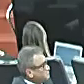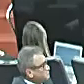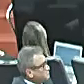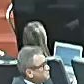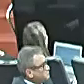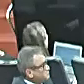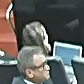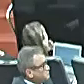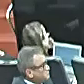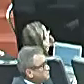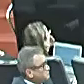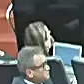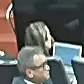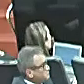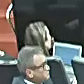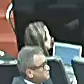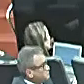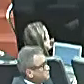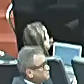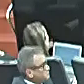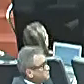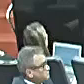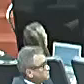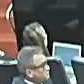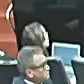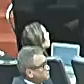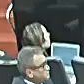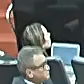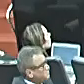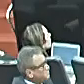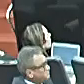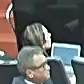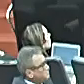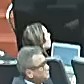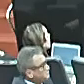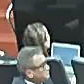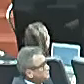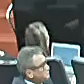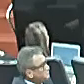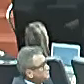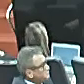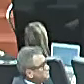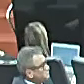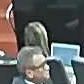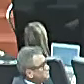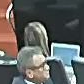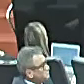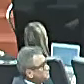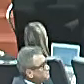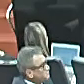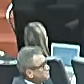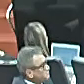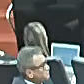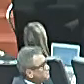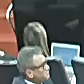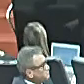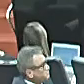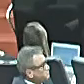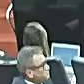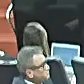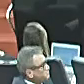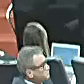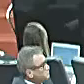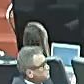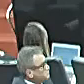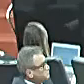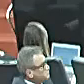carga horária eu como legislador e eu tenho que ser sincero eu não posso adentrar nós viu